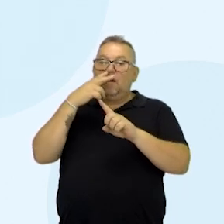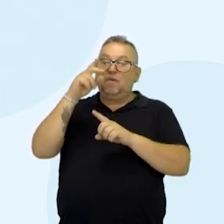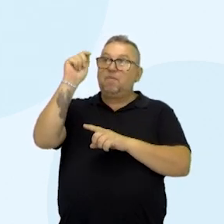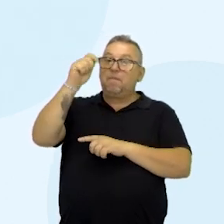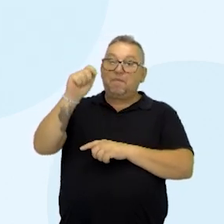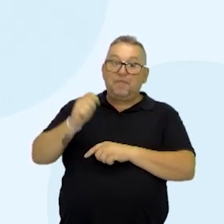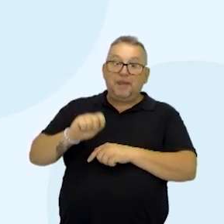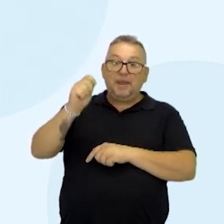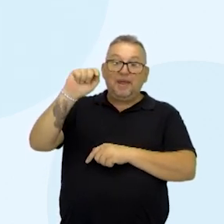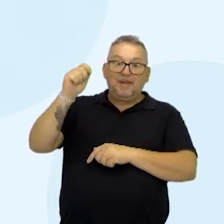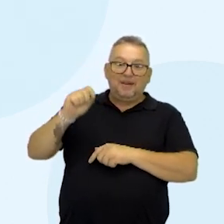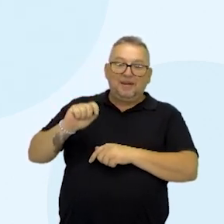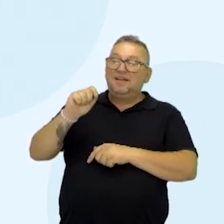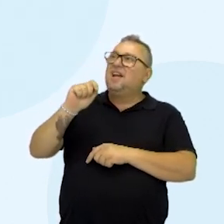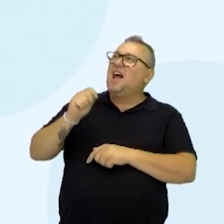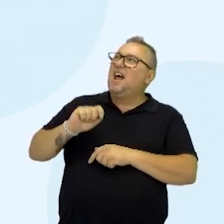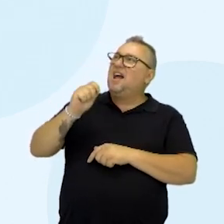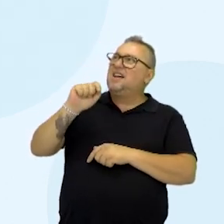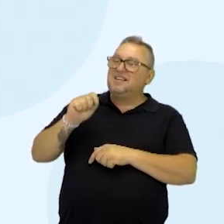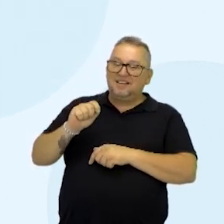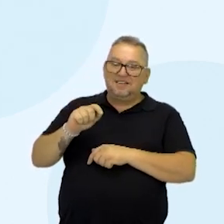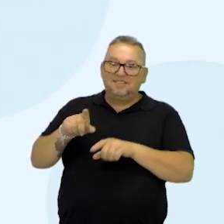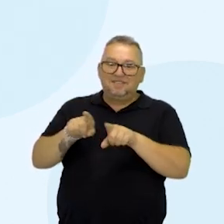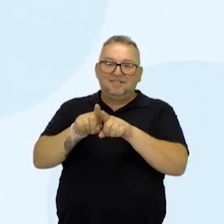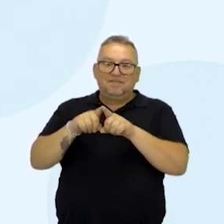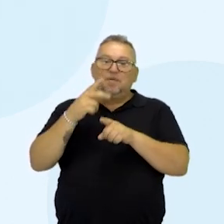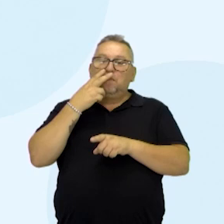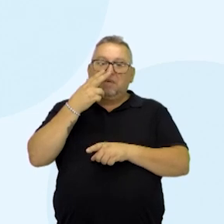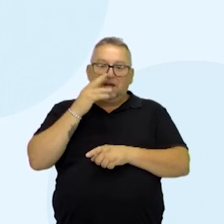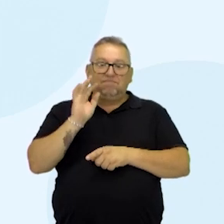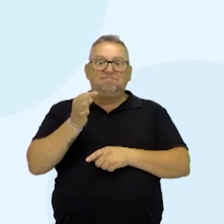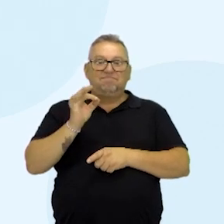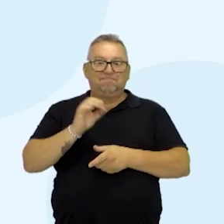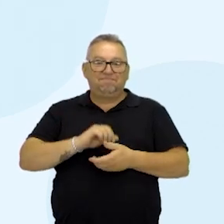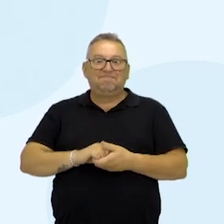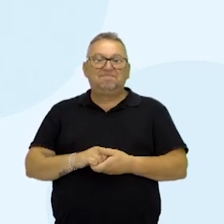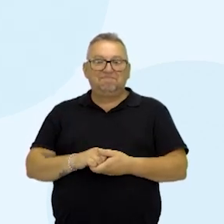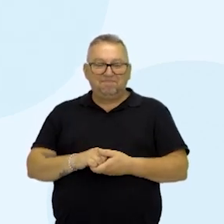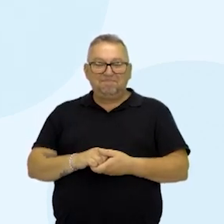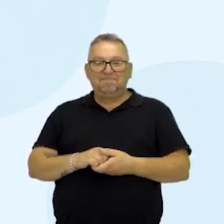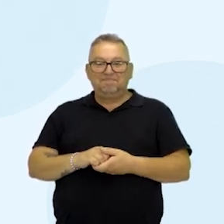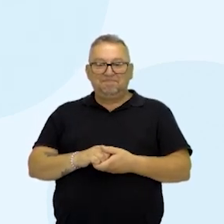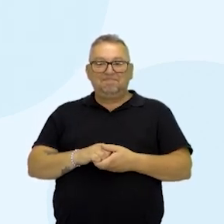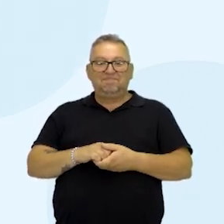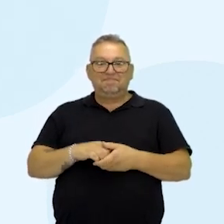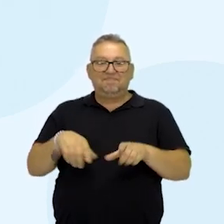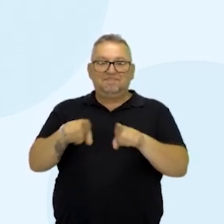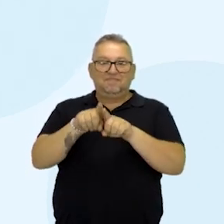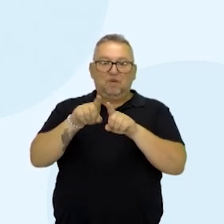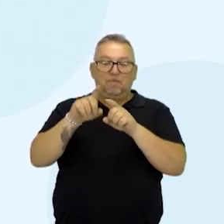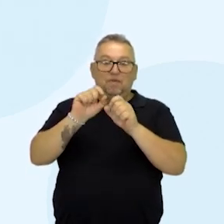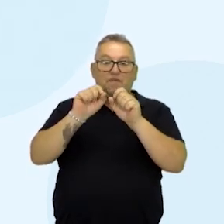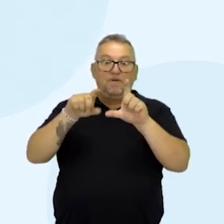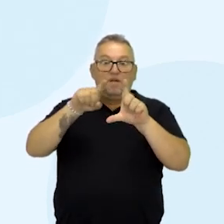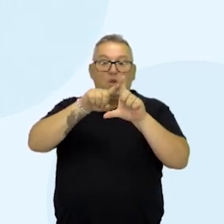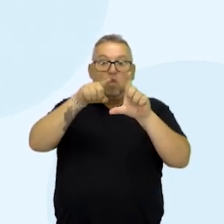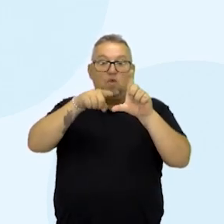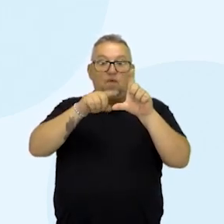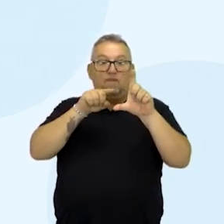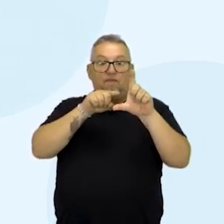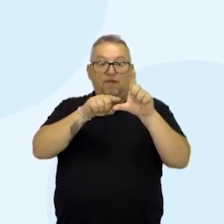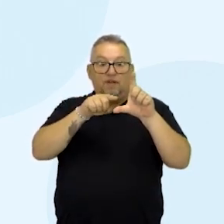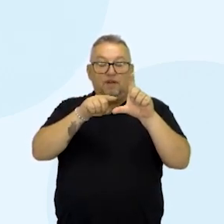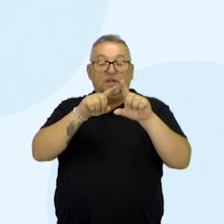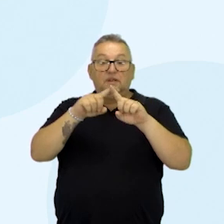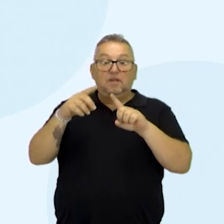Então, a gente vira o quadrado, ele também fica parecendo uma pipa igual ao losango, né? Sim. Tá? E ele também forma ângulos de 90 graus aqui. E